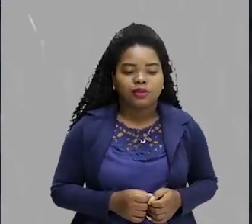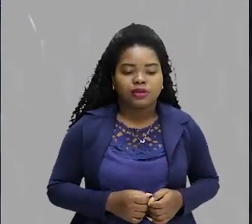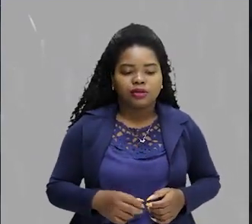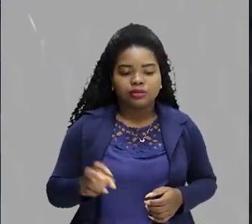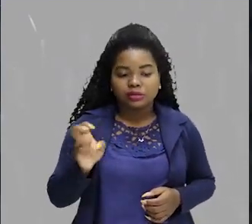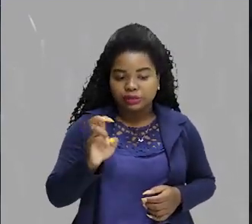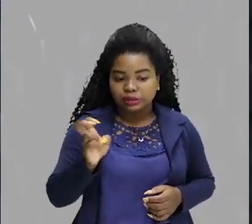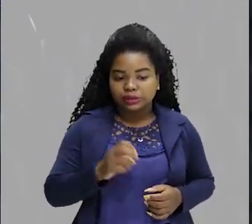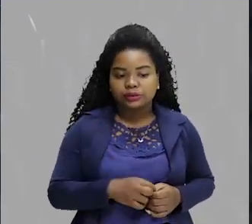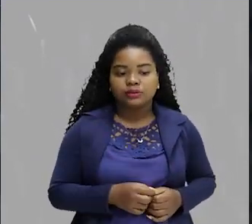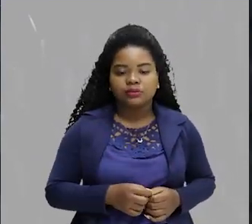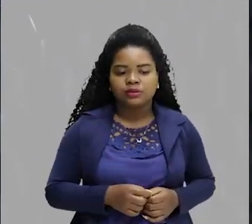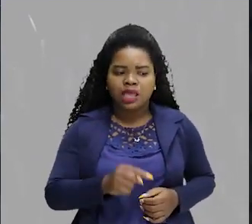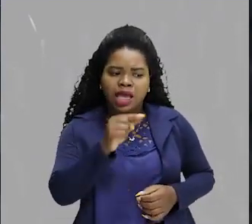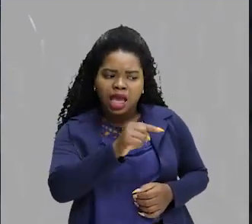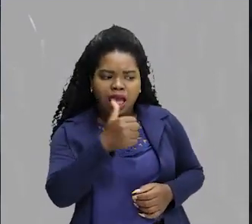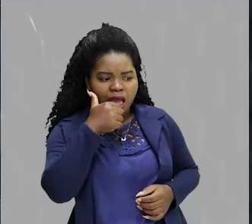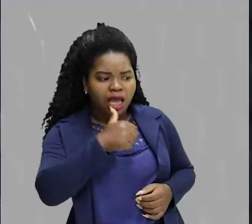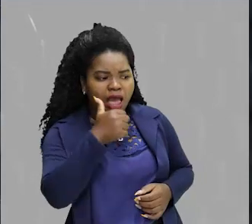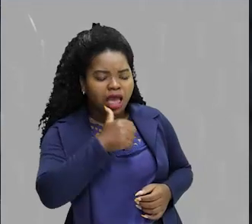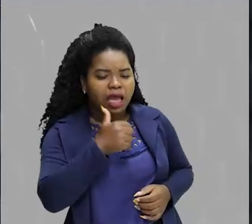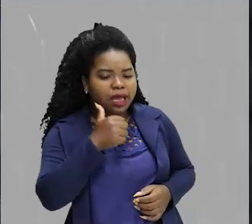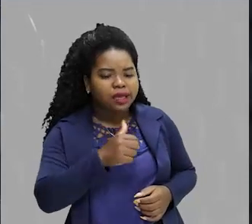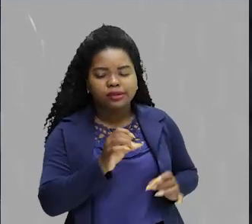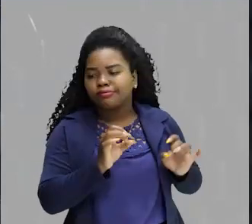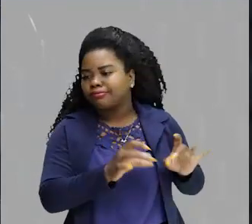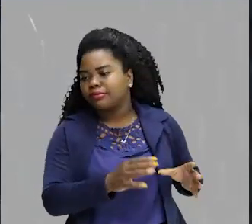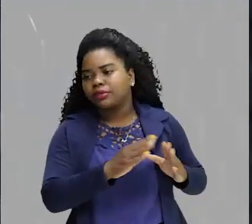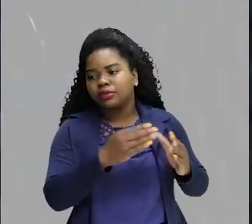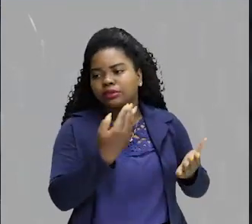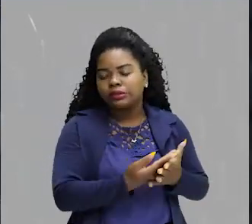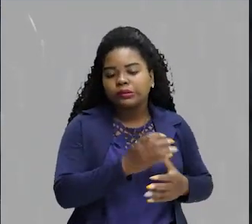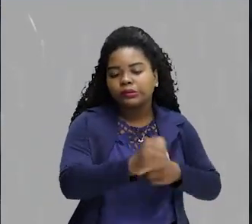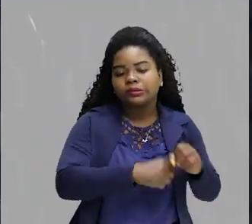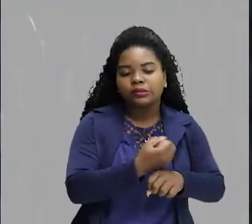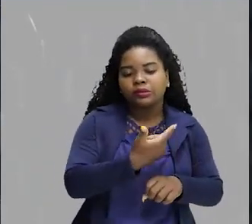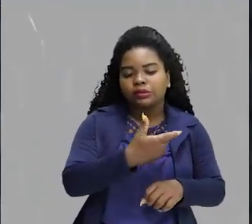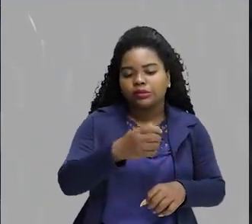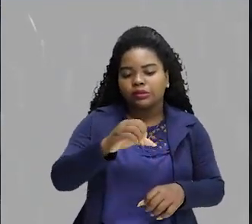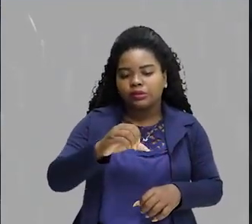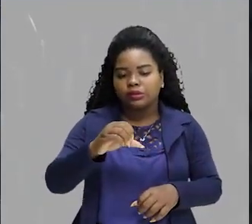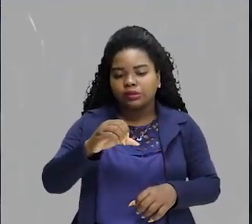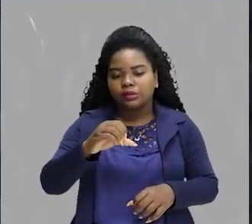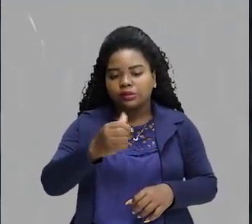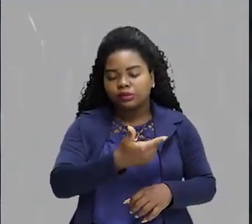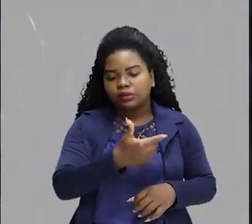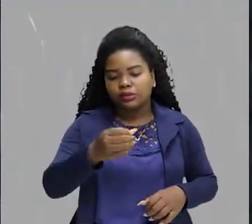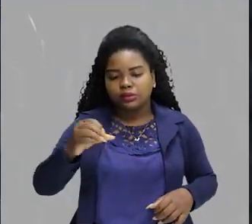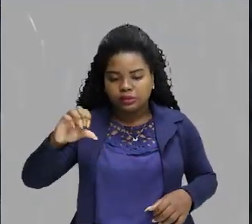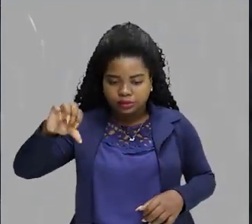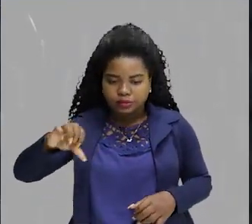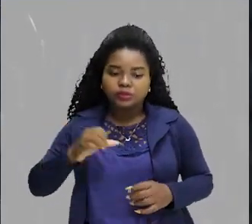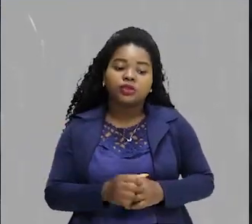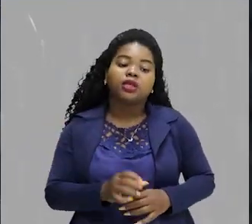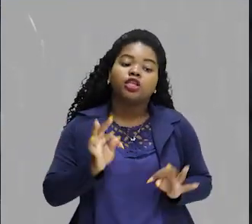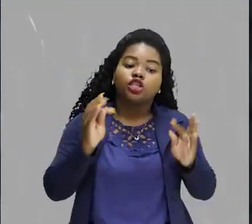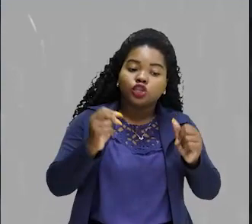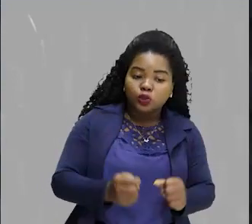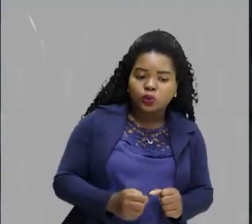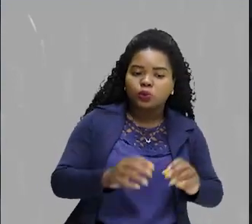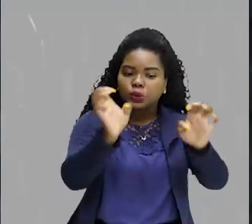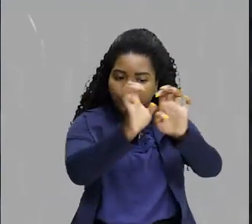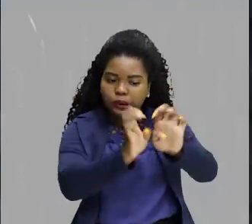em 2019. Todas essas ações são ações concluídas, ações finalizadas. Todas